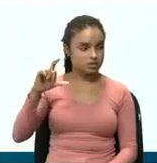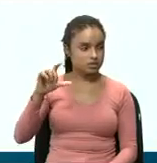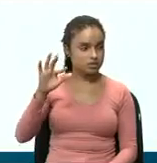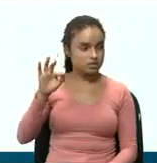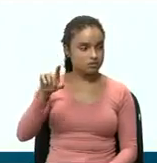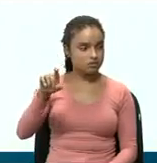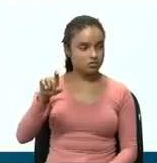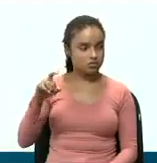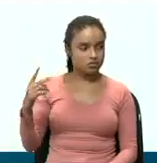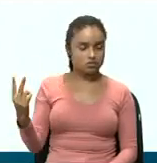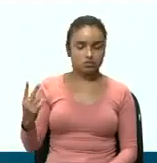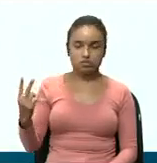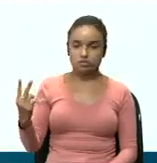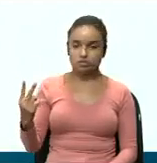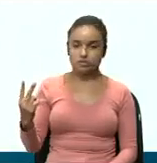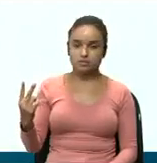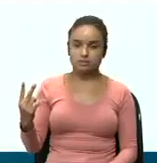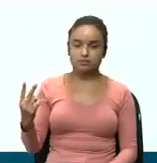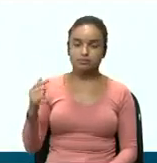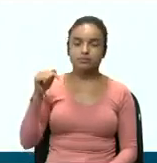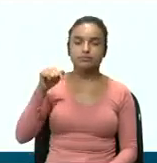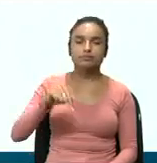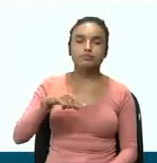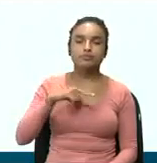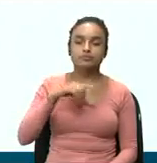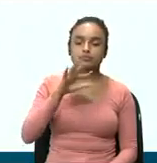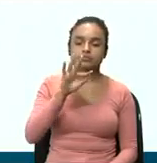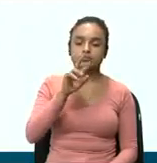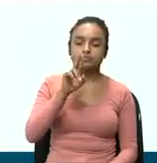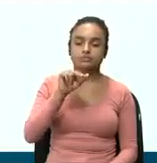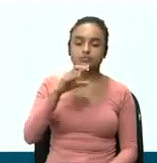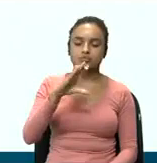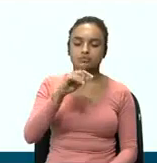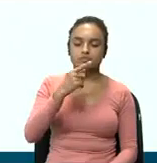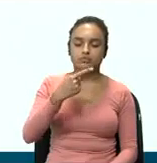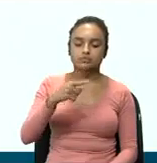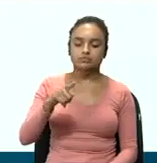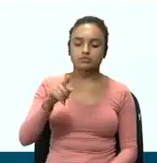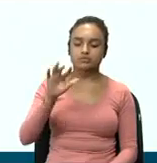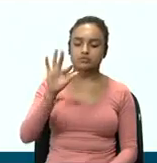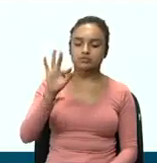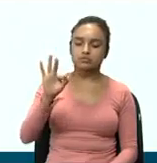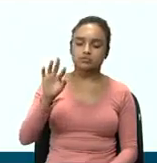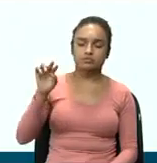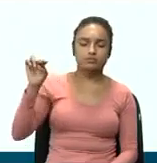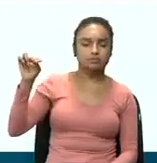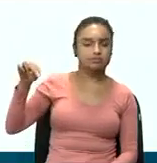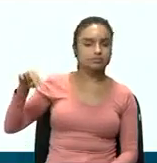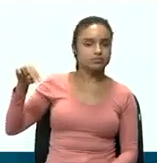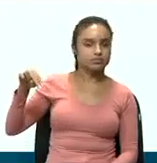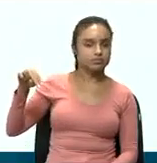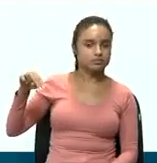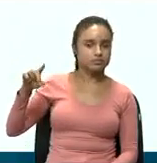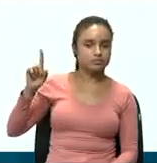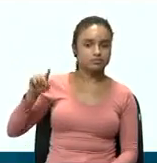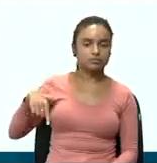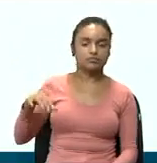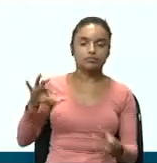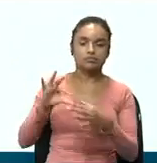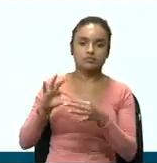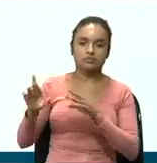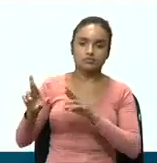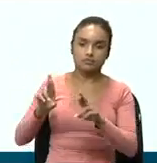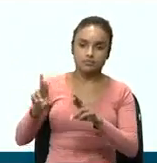x2. Então, eu vou pensar numa função f de n que esteja relacionada com o